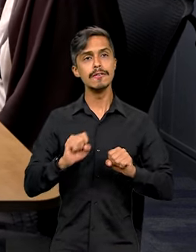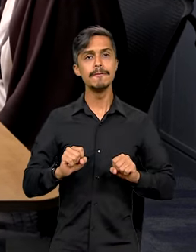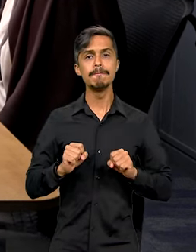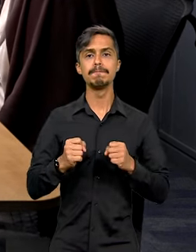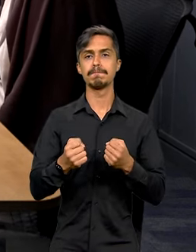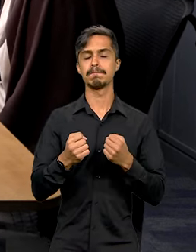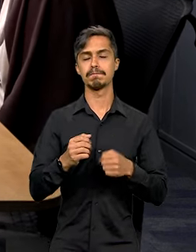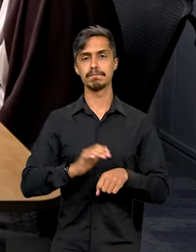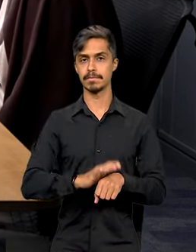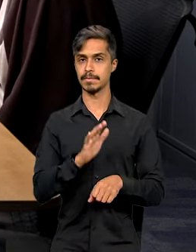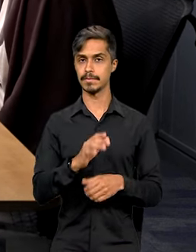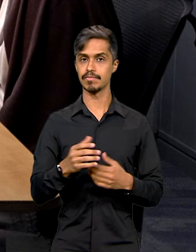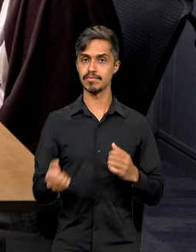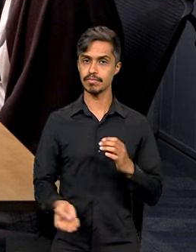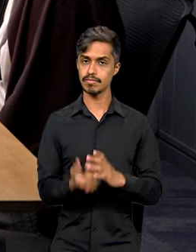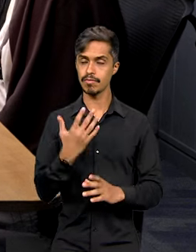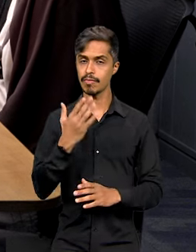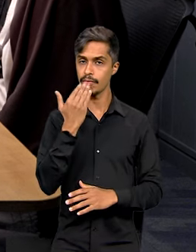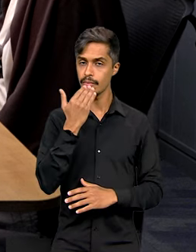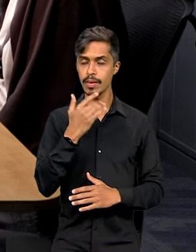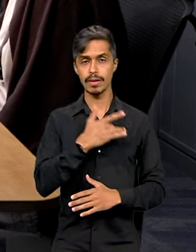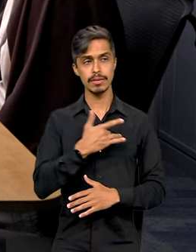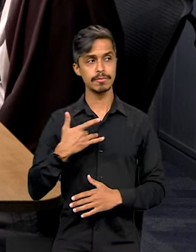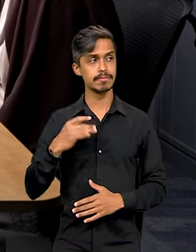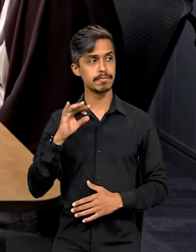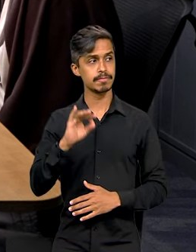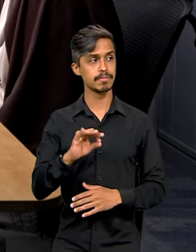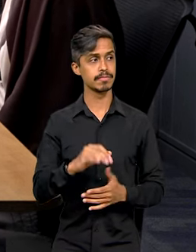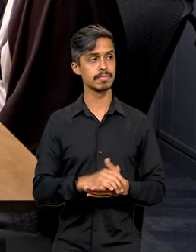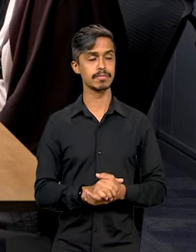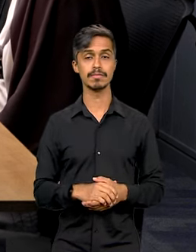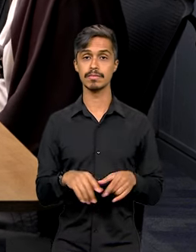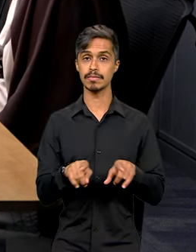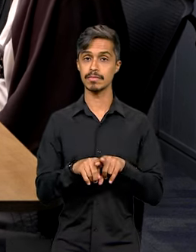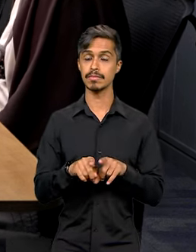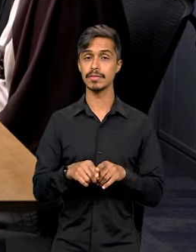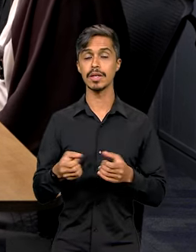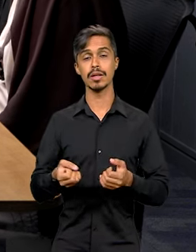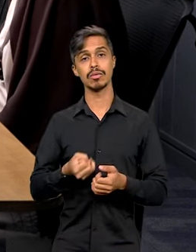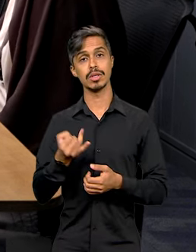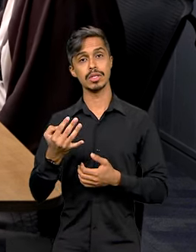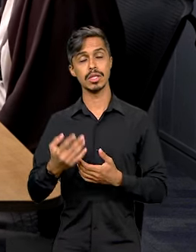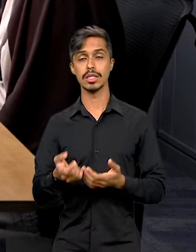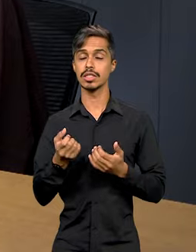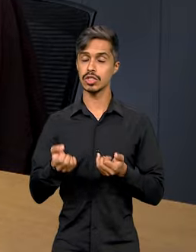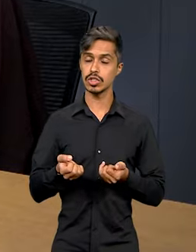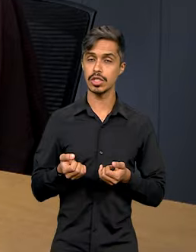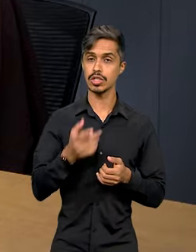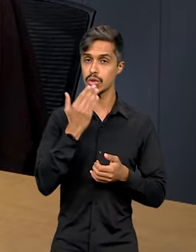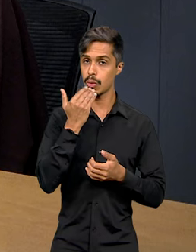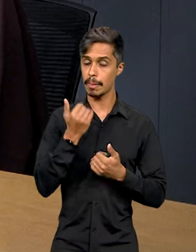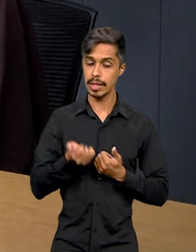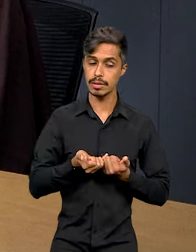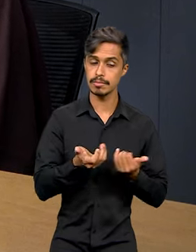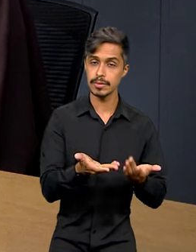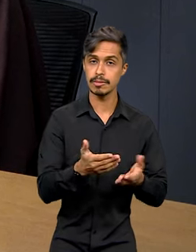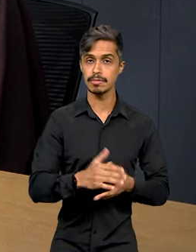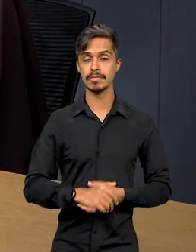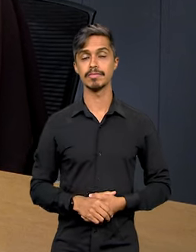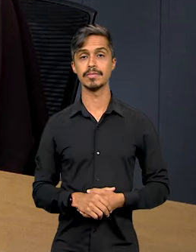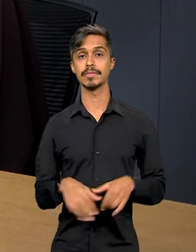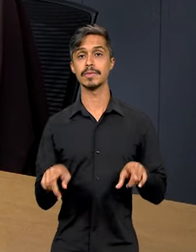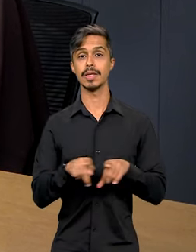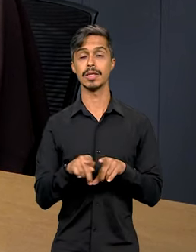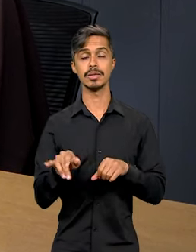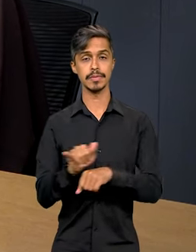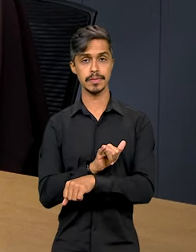ações de H produção de alimentos saudáveis eh abastecimento né ou seja oferta disponibilidade e